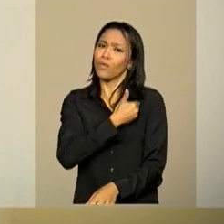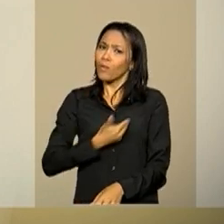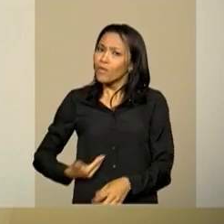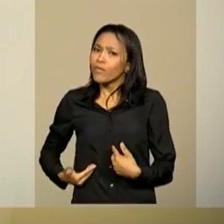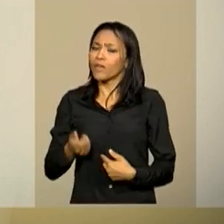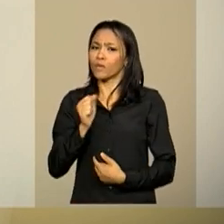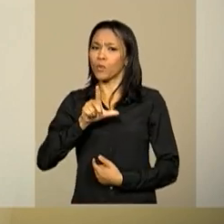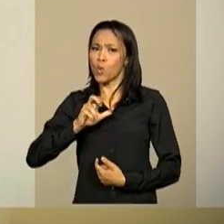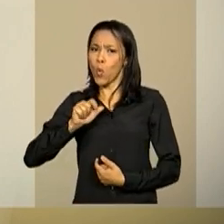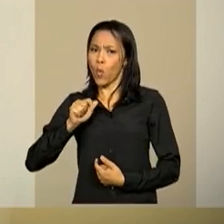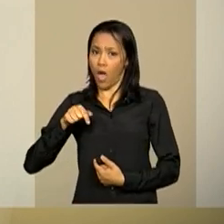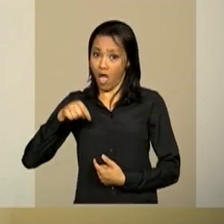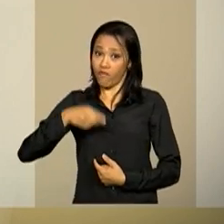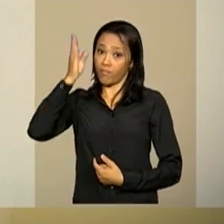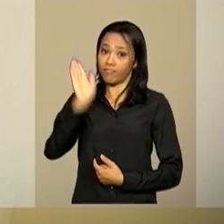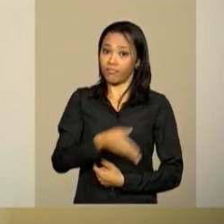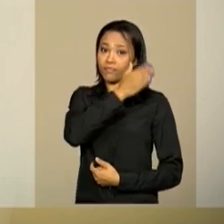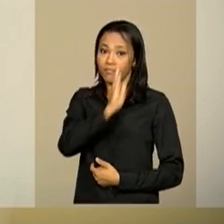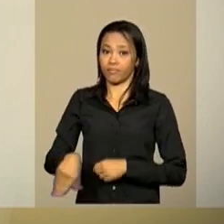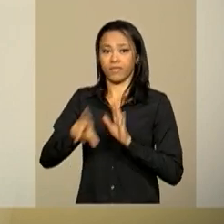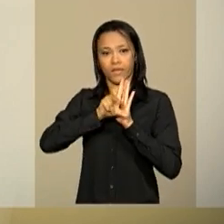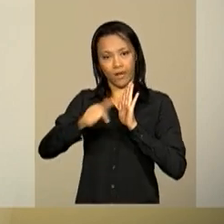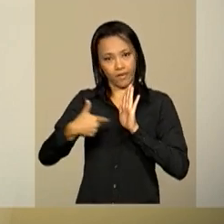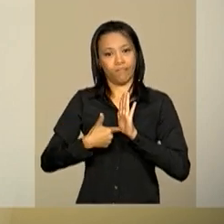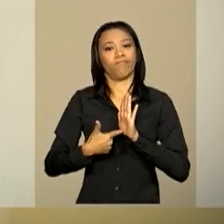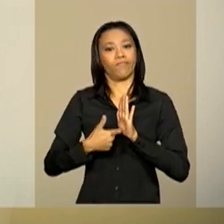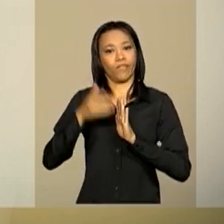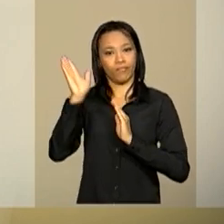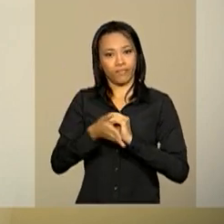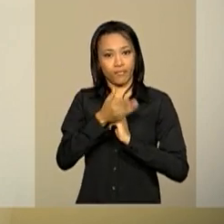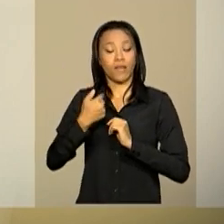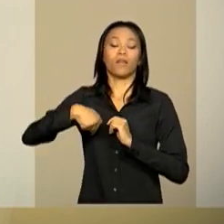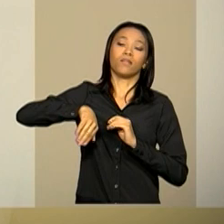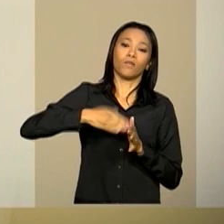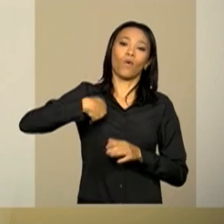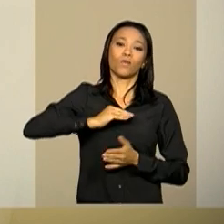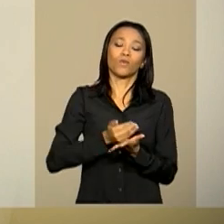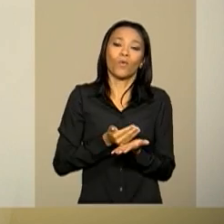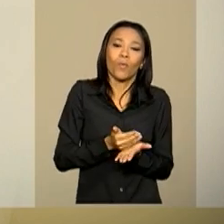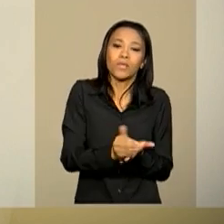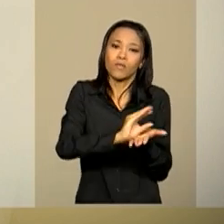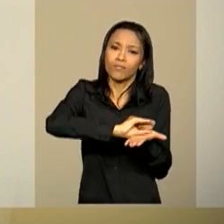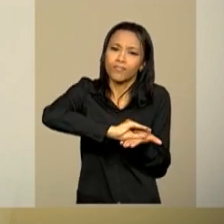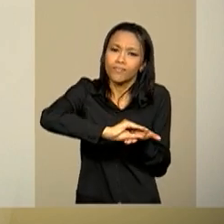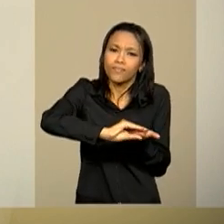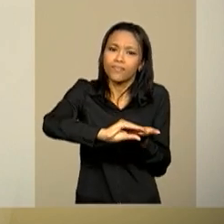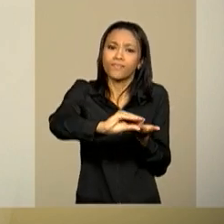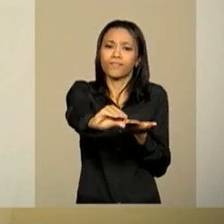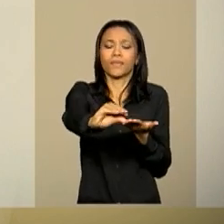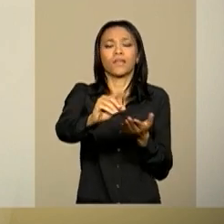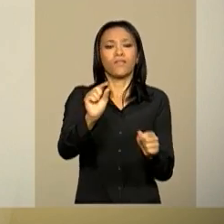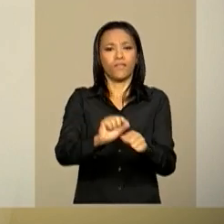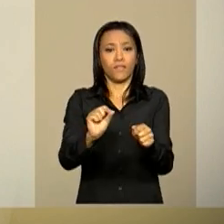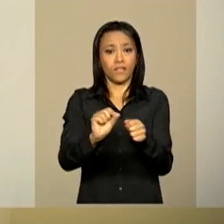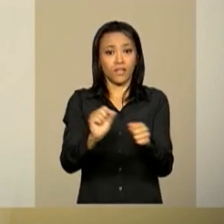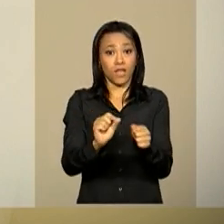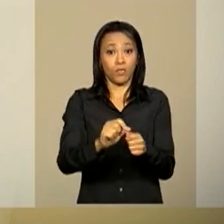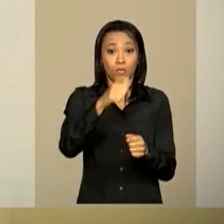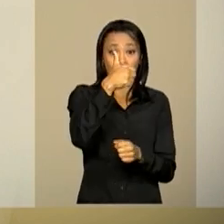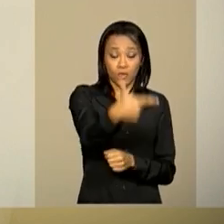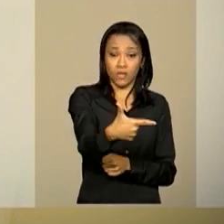proibição foi revogada por uma lei e a partir daí nós investimos naquele período e fizemos